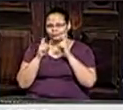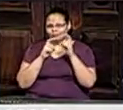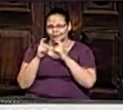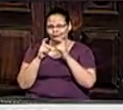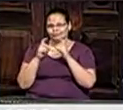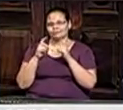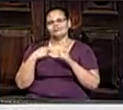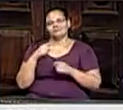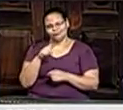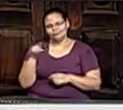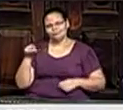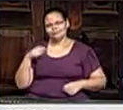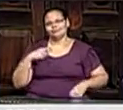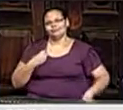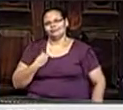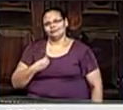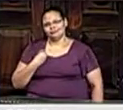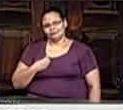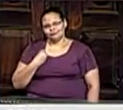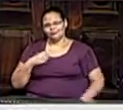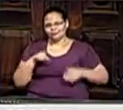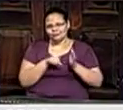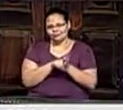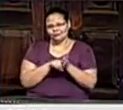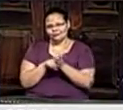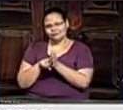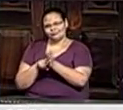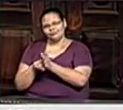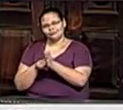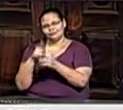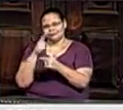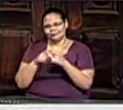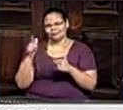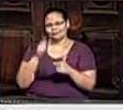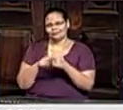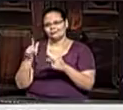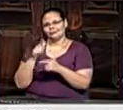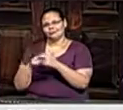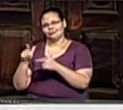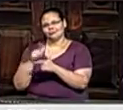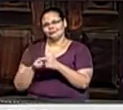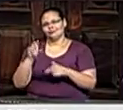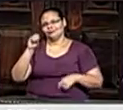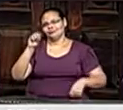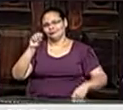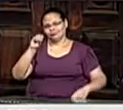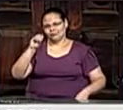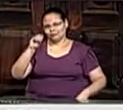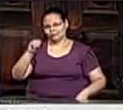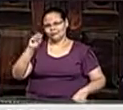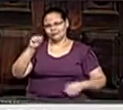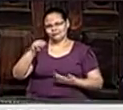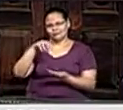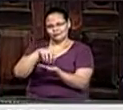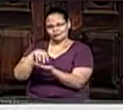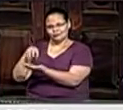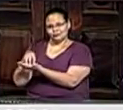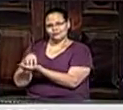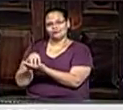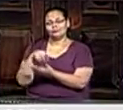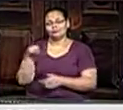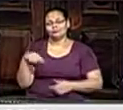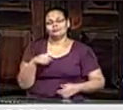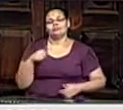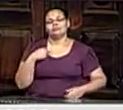Excelência fez parte, quando analisou o problema das organizações sociais, nós